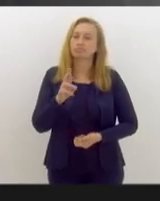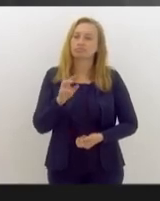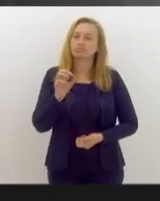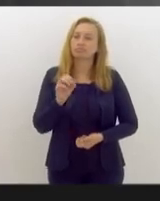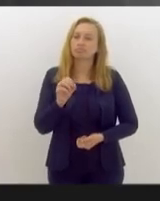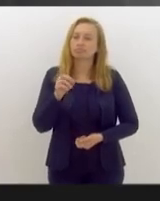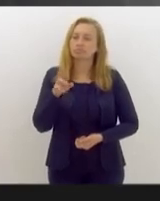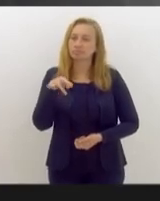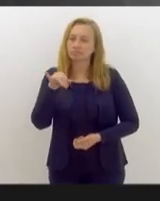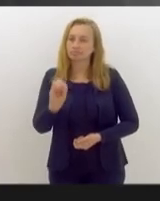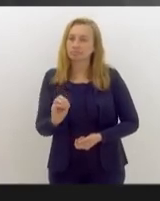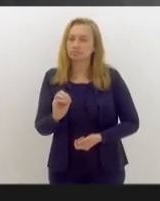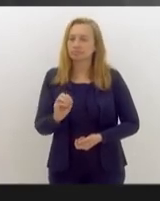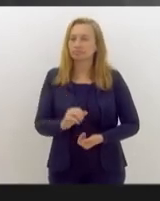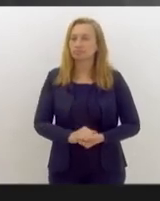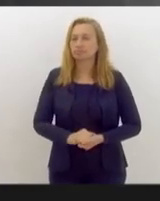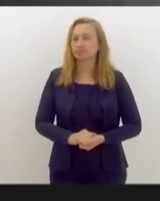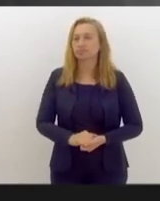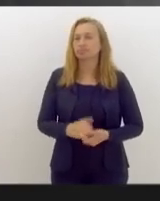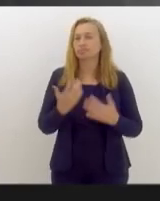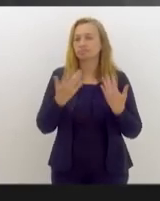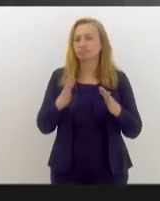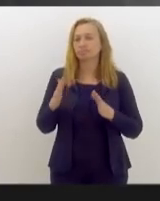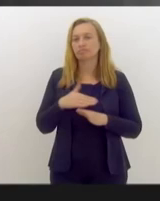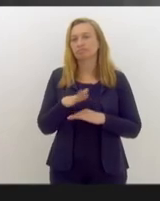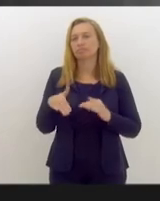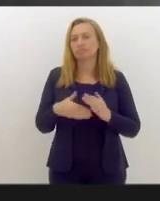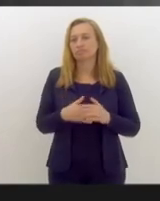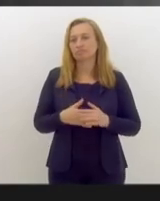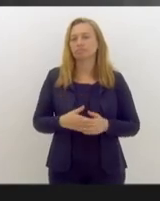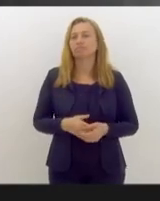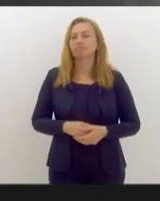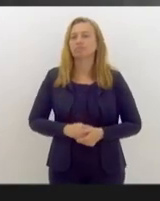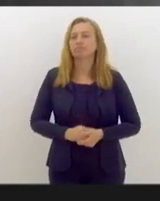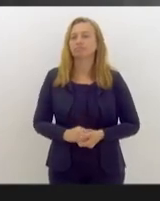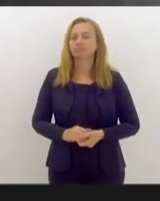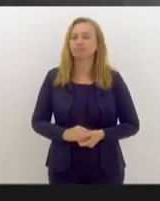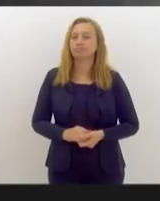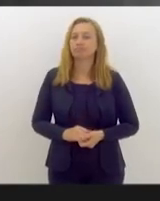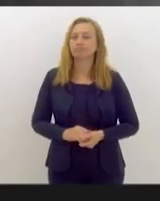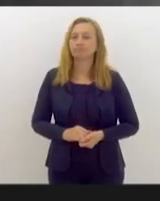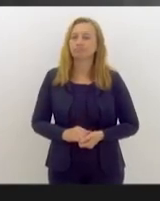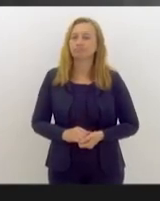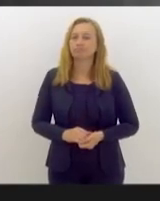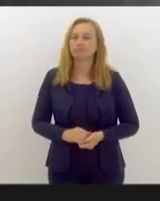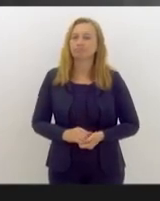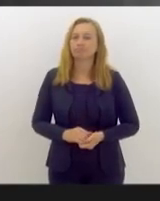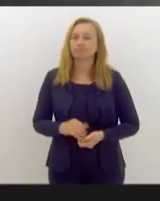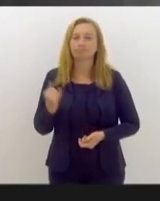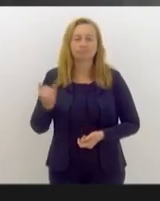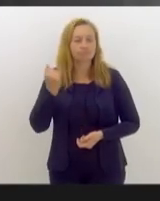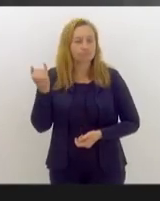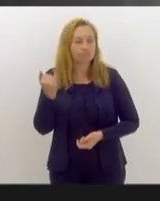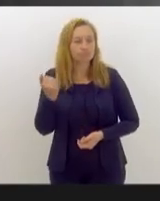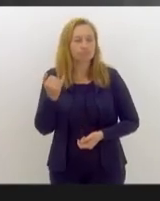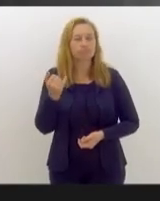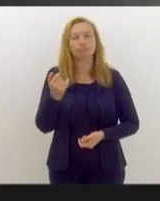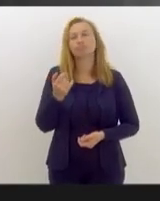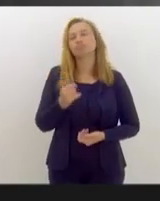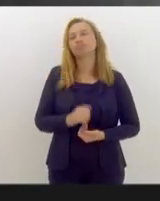Rodrigo, gostaria de saudar todos. E, assim, eu acho que é importante traçar um histórico,